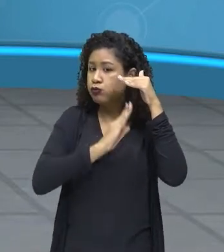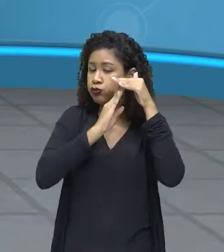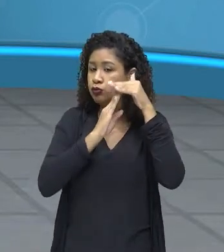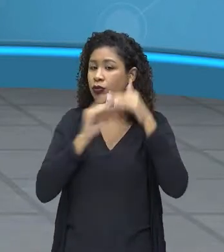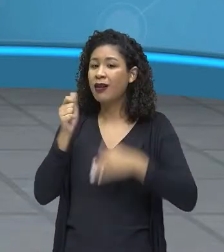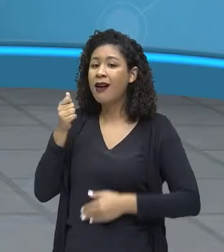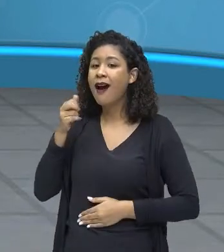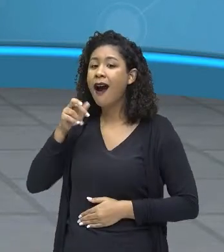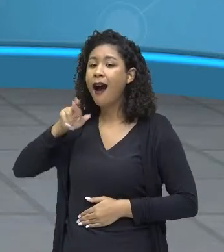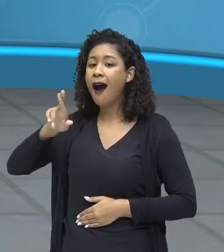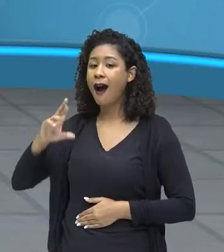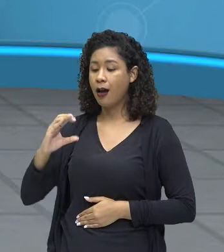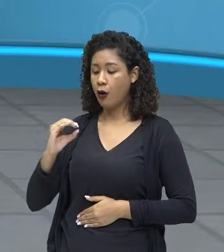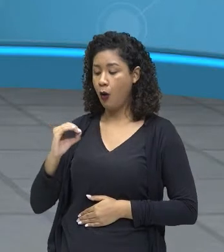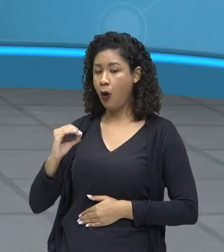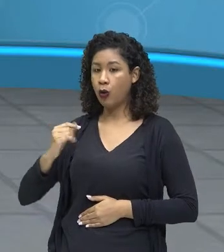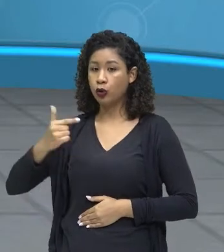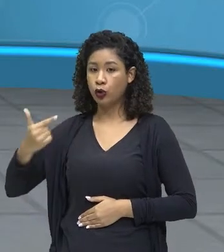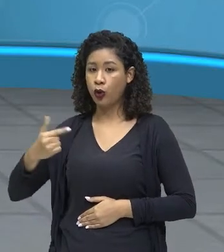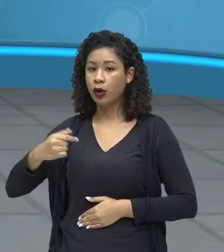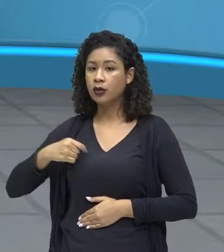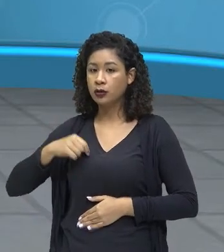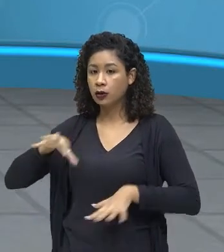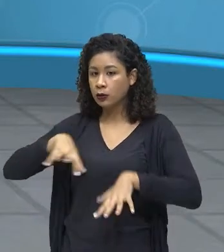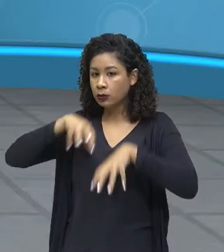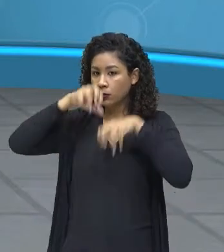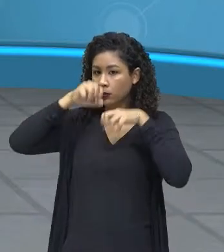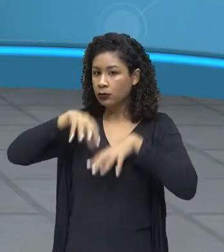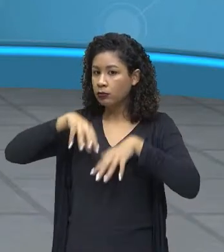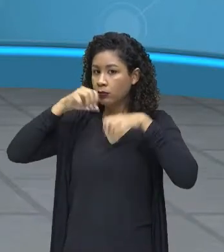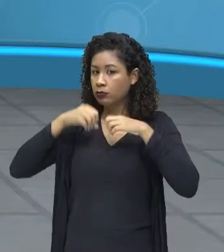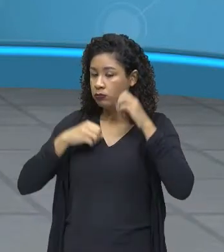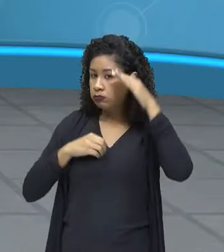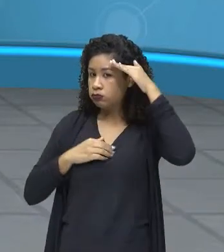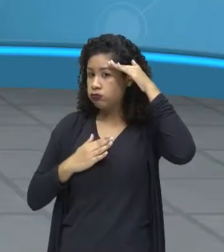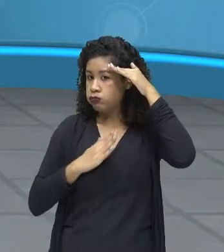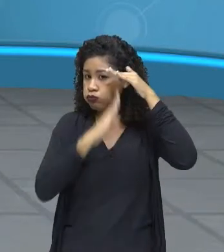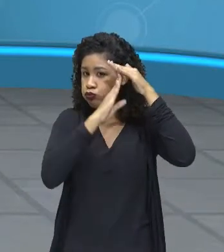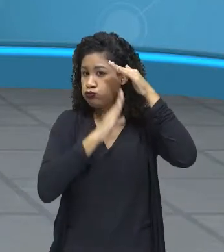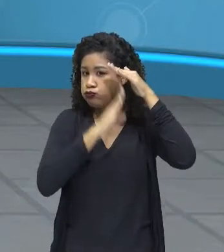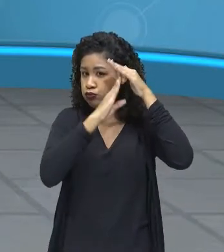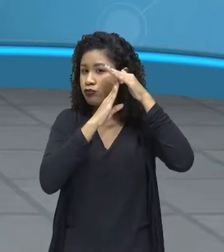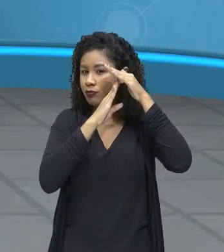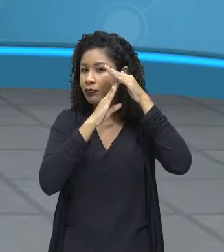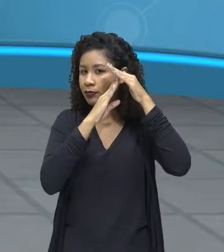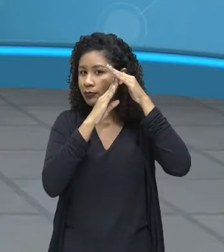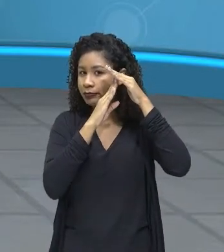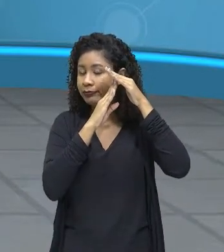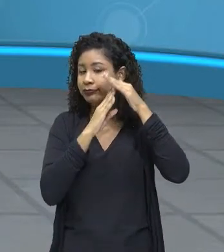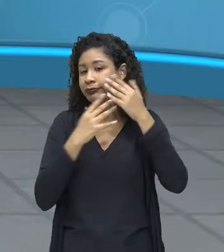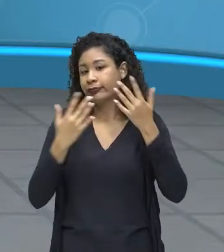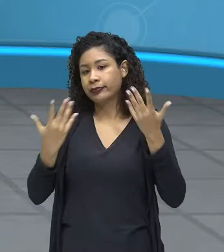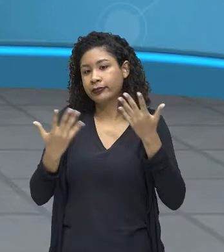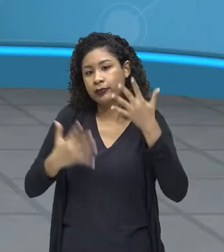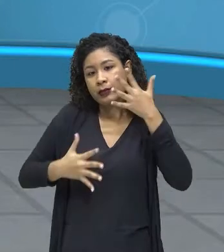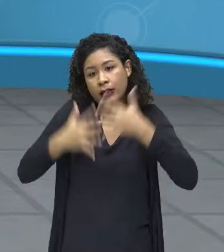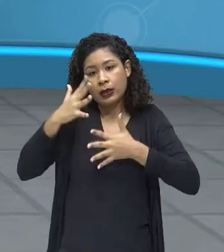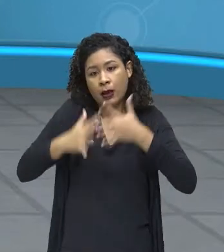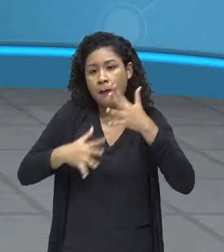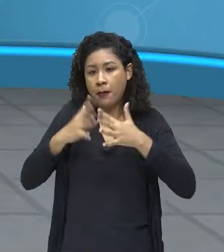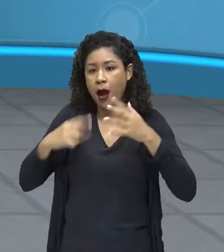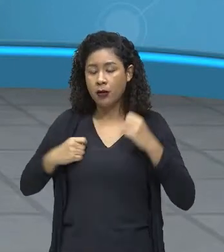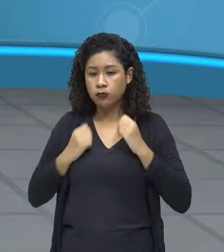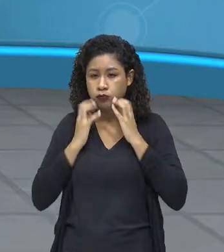ali, ó, algo que está impedido, um trombo, uma trombose, como o pessoal fala. E aí ele impede a passagem do gás